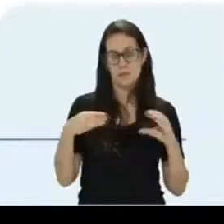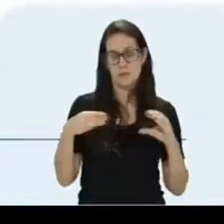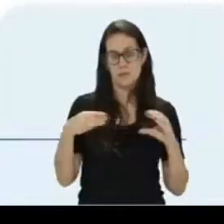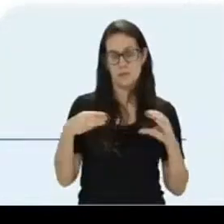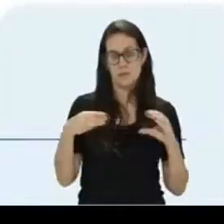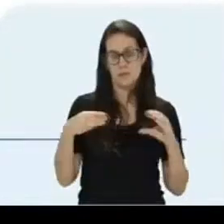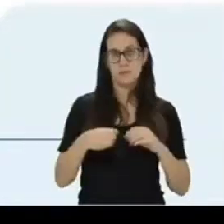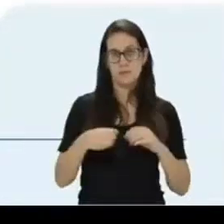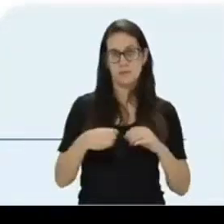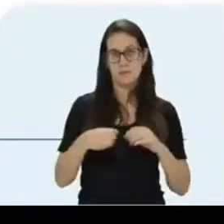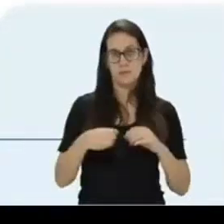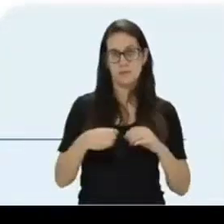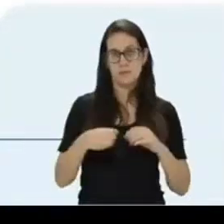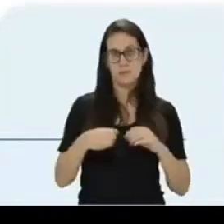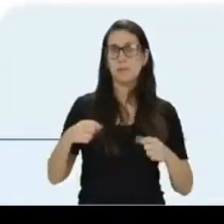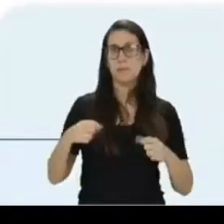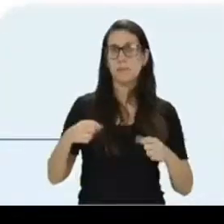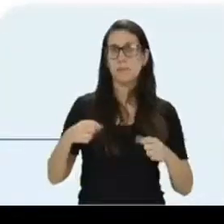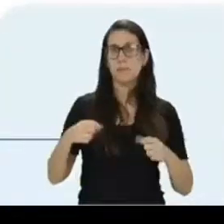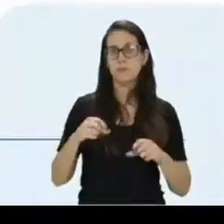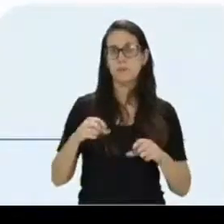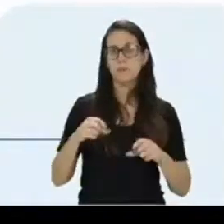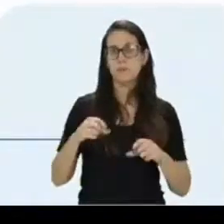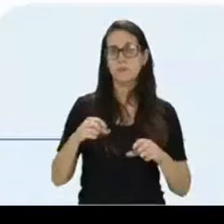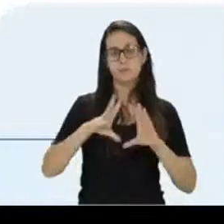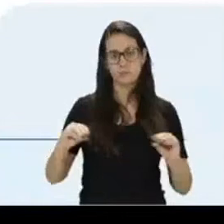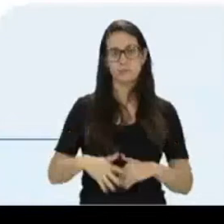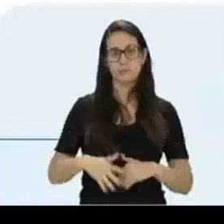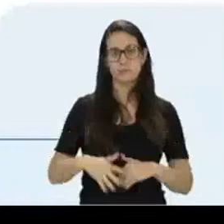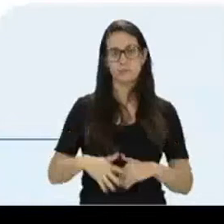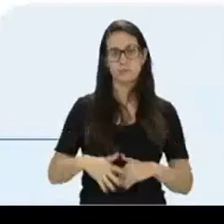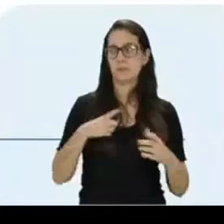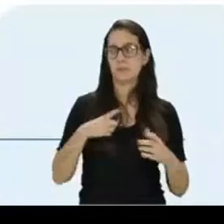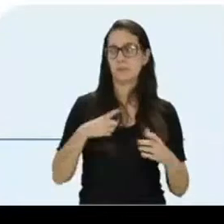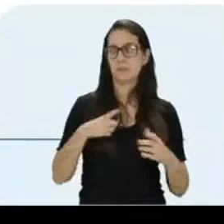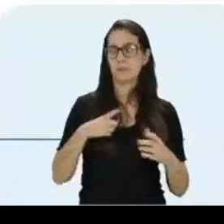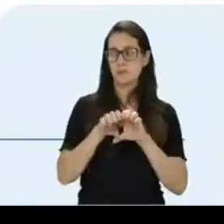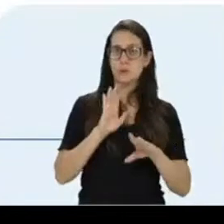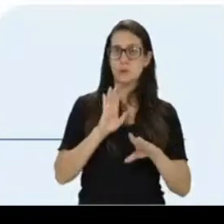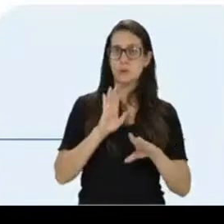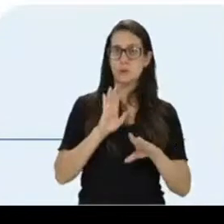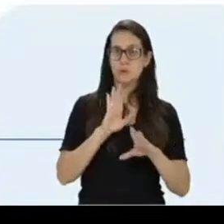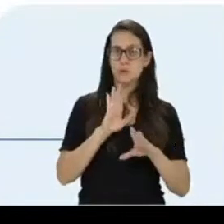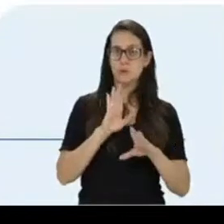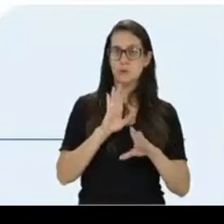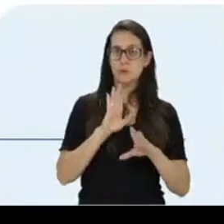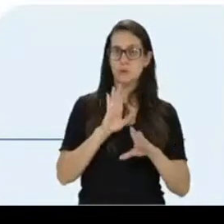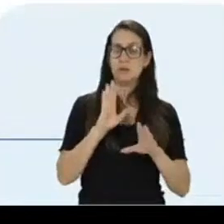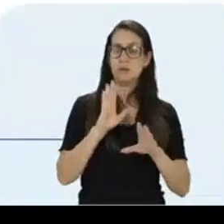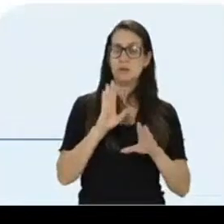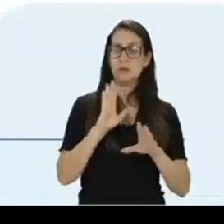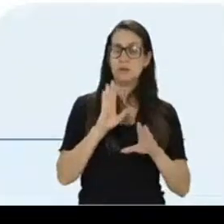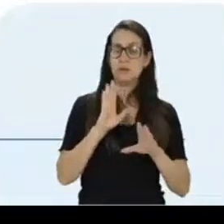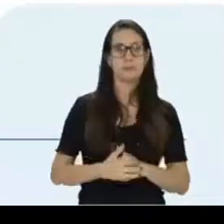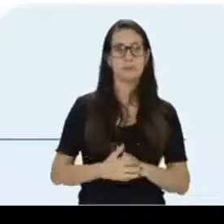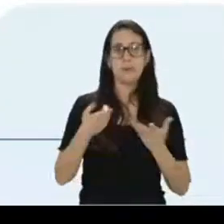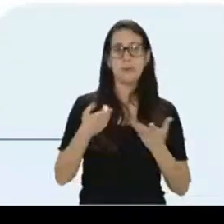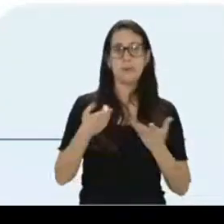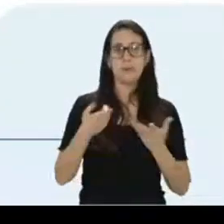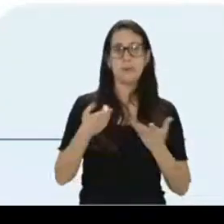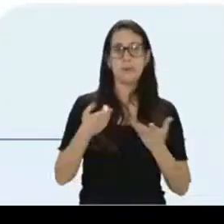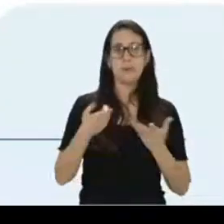e por serem tóxicos, eles precisam ser degradados. Então, nós temos estruturas que fazem isso. E observando, então, a formação aqui